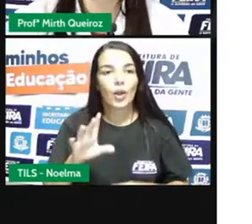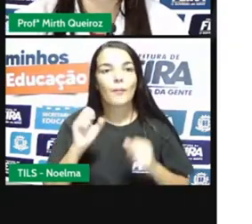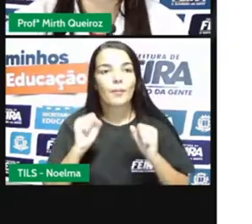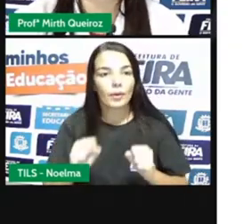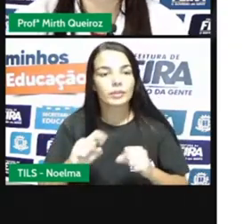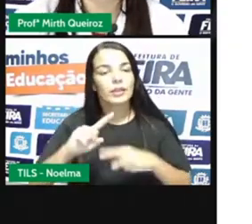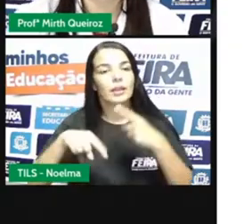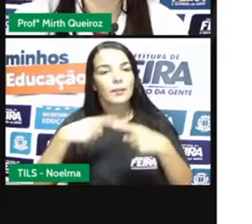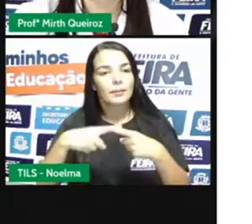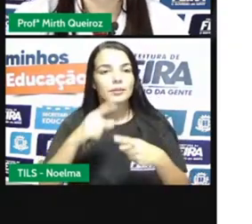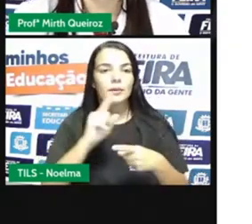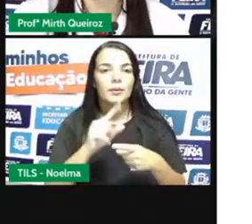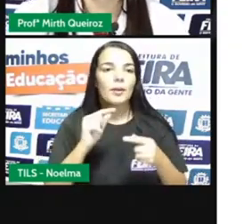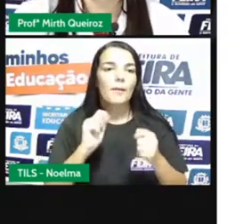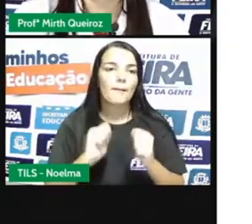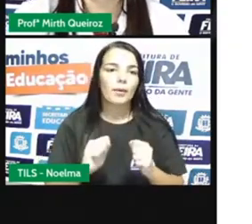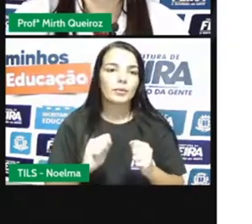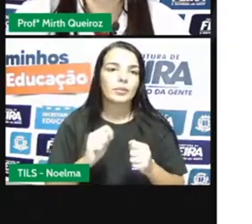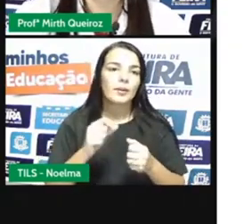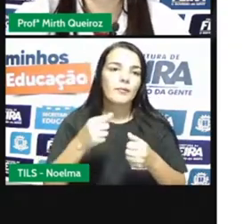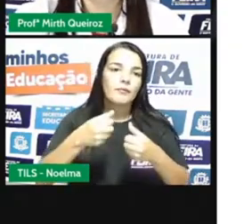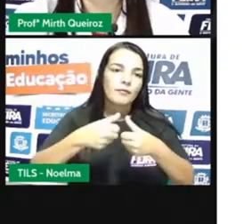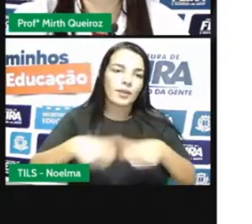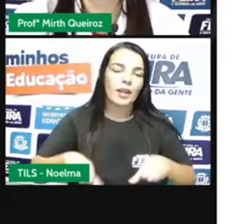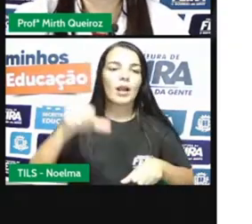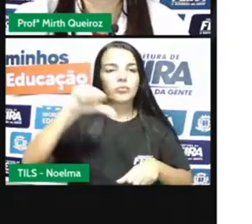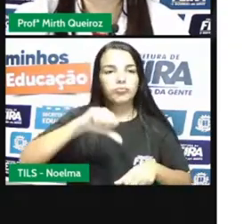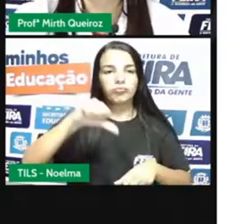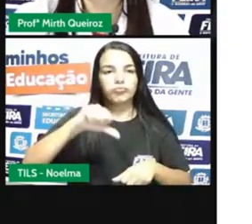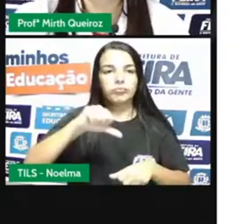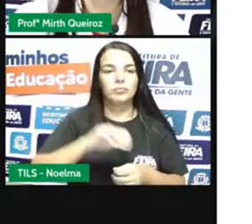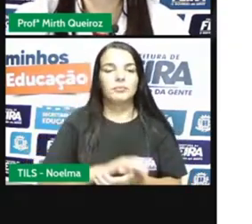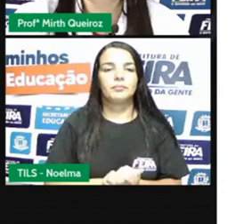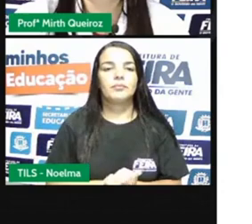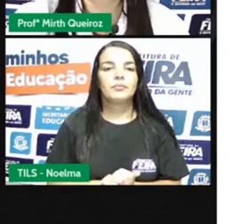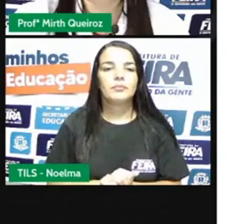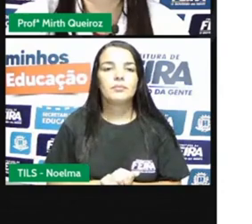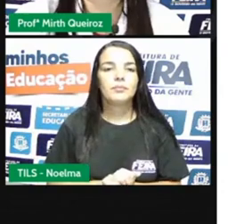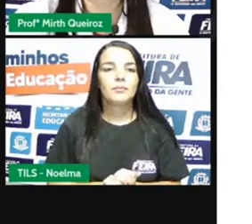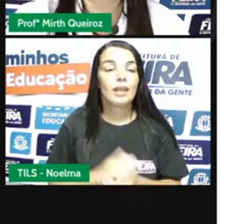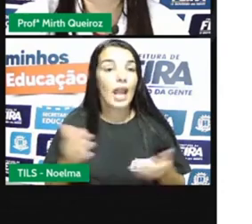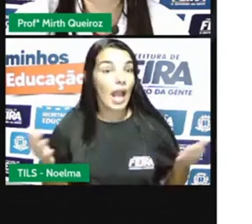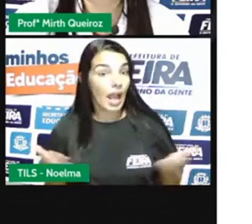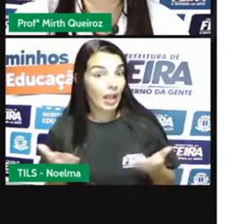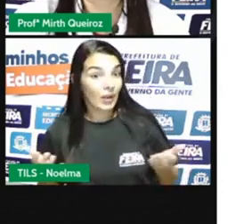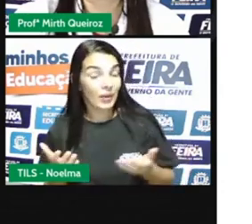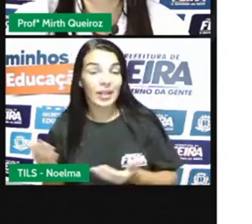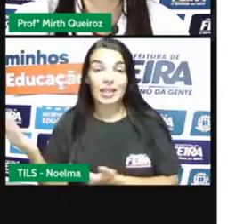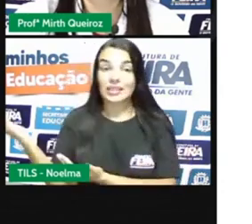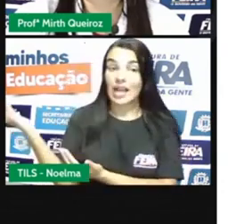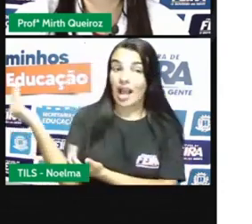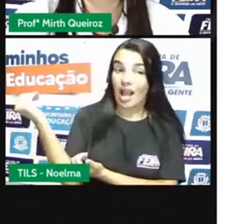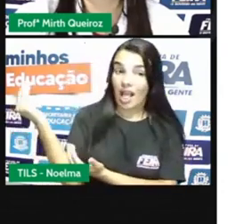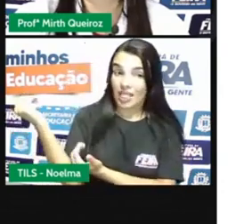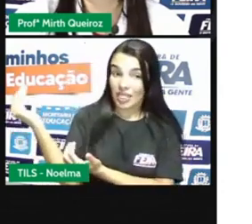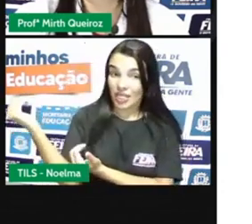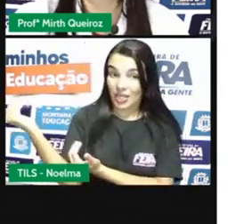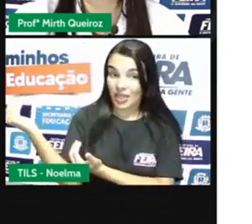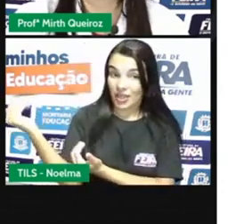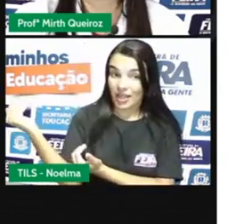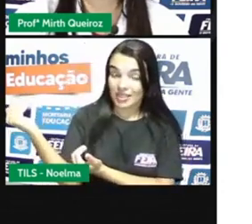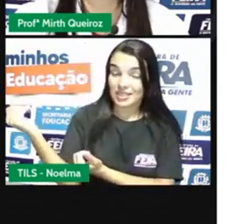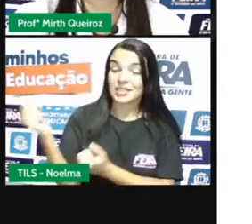esse desenvolvimento. Na adolescência, a prática esportiva pode se tornar